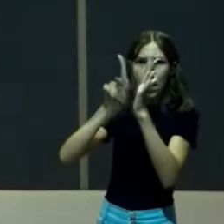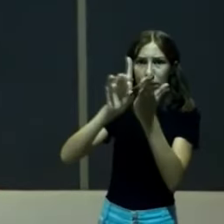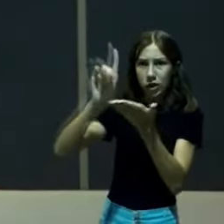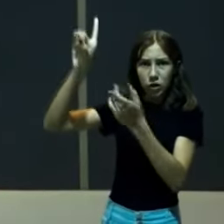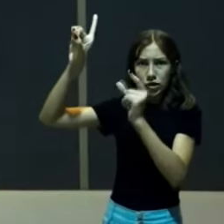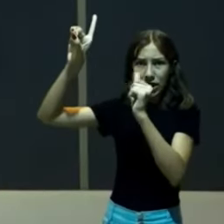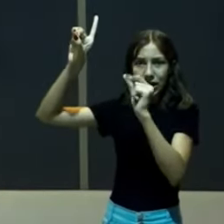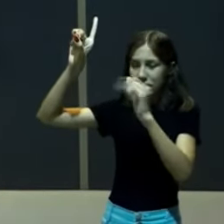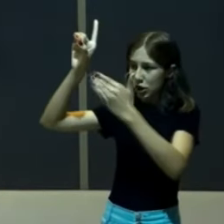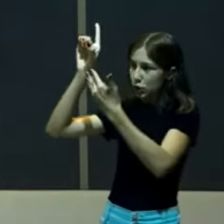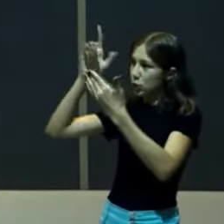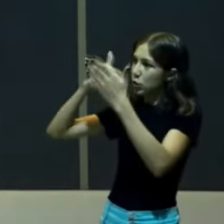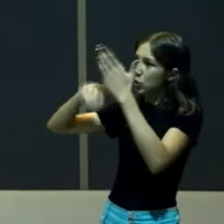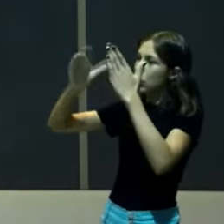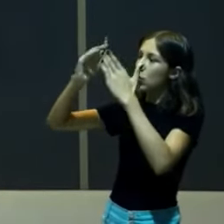Você já parou para pensar